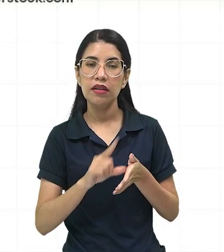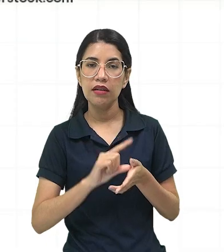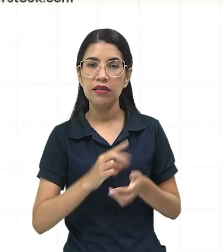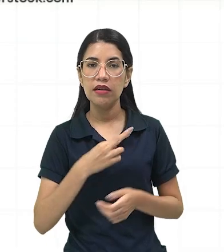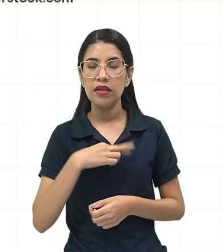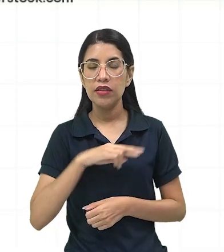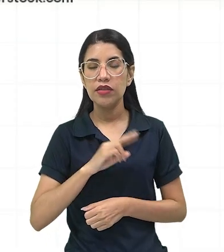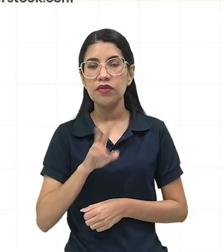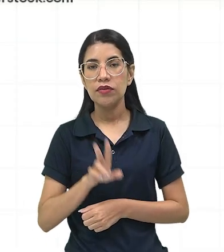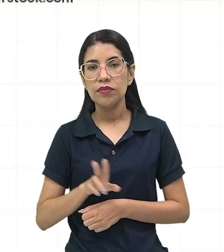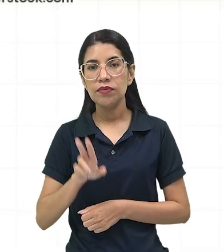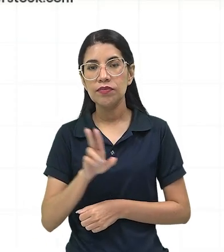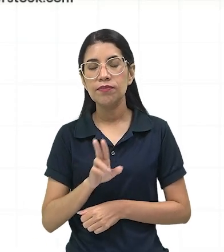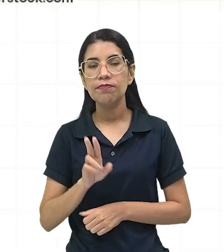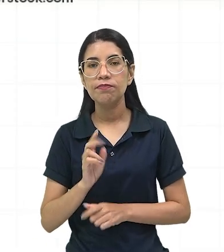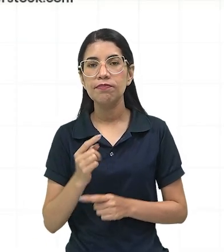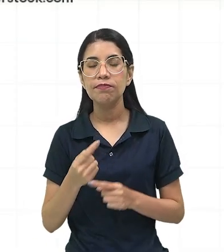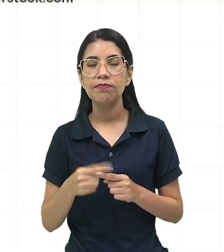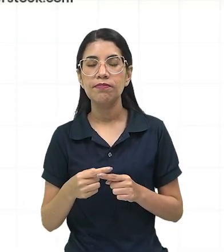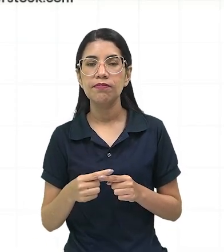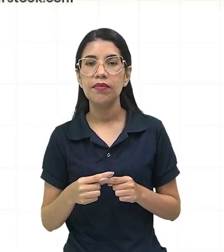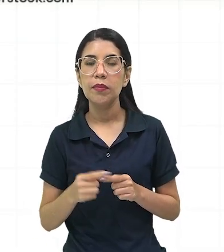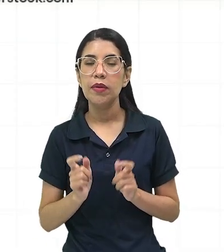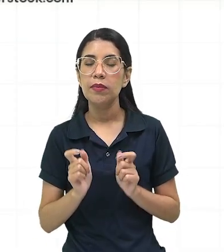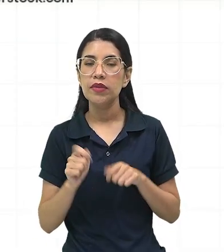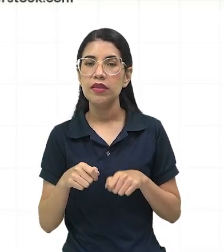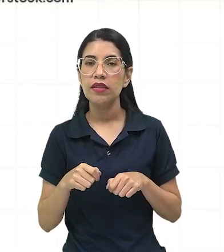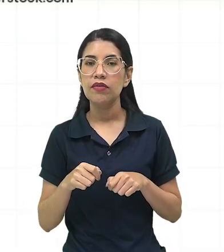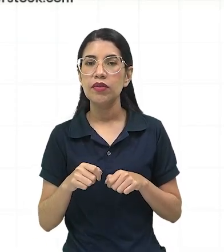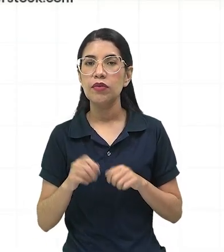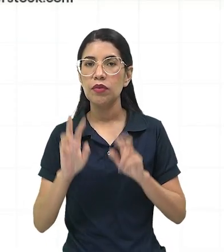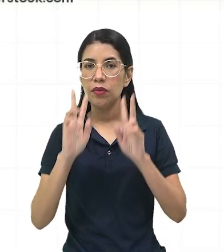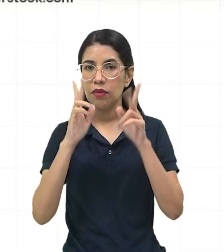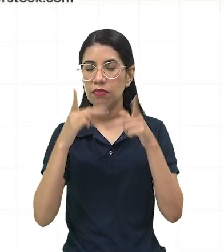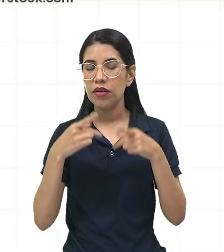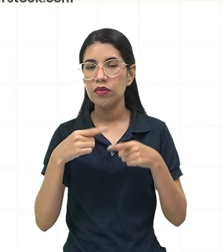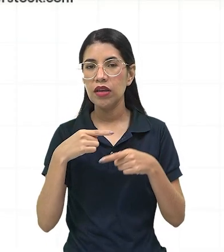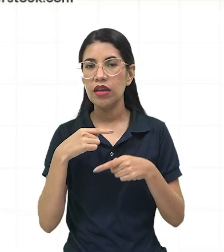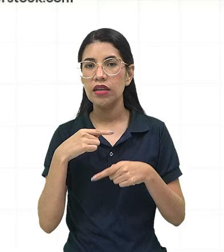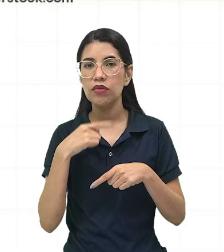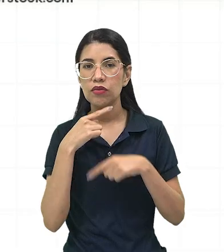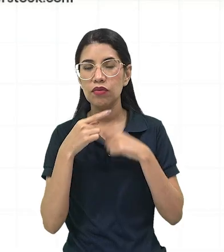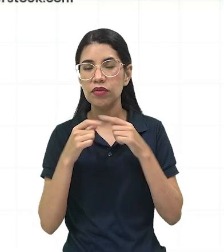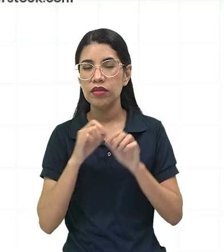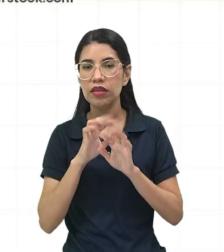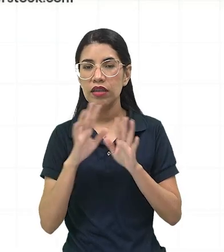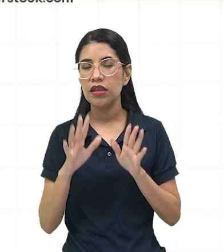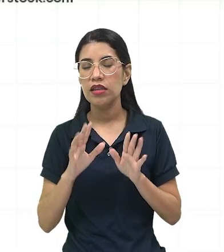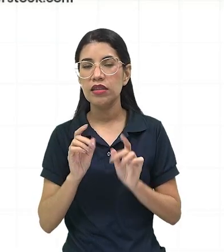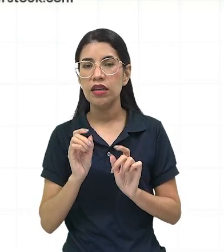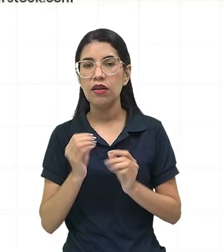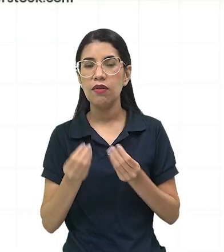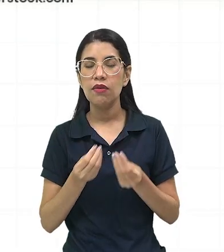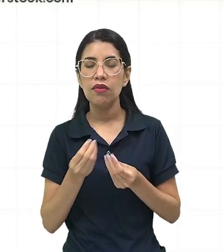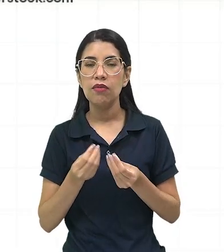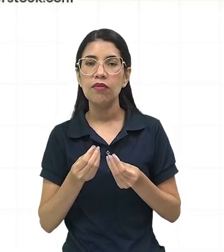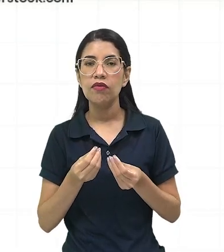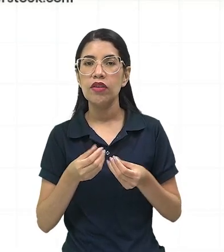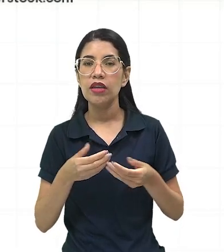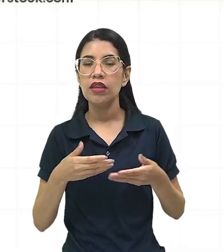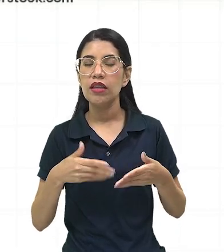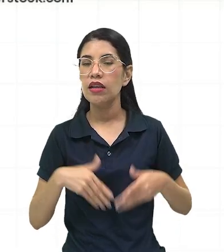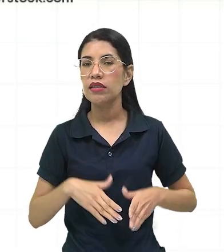usada para o ser humano se questionar sobre perguntas sobre sua